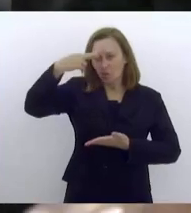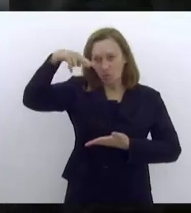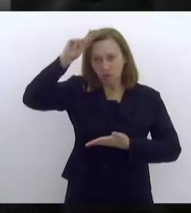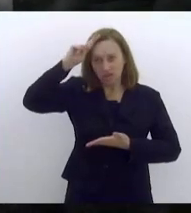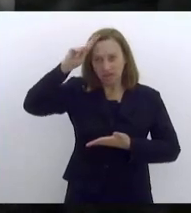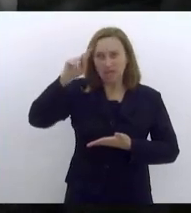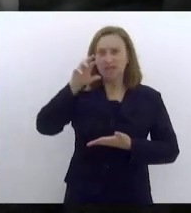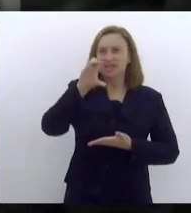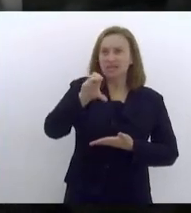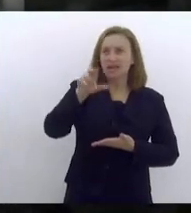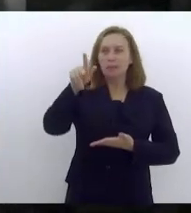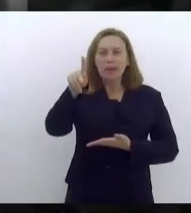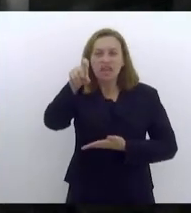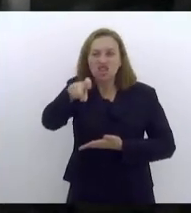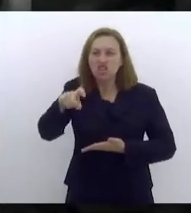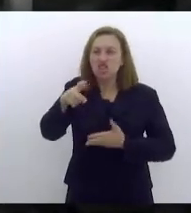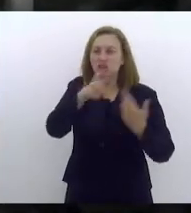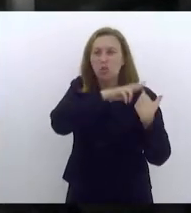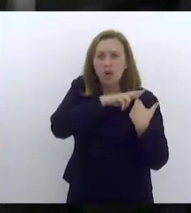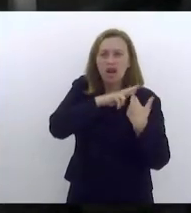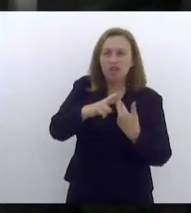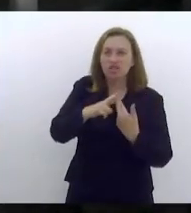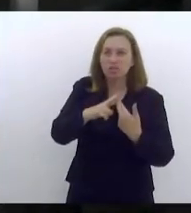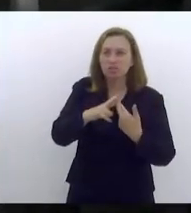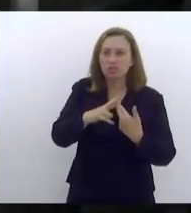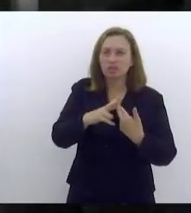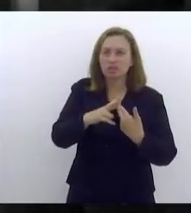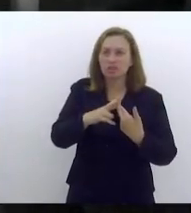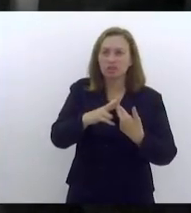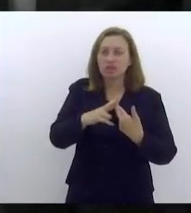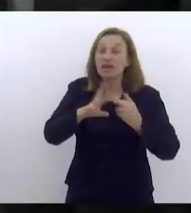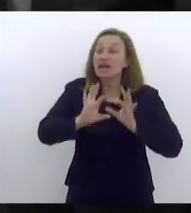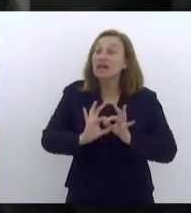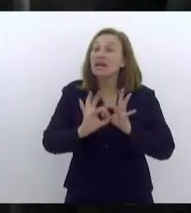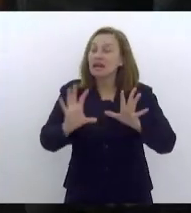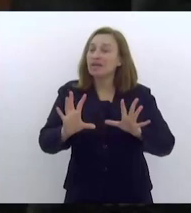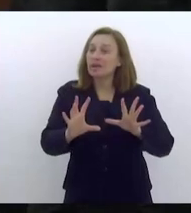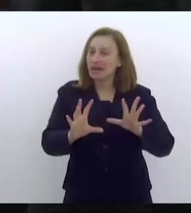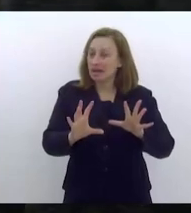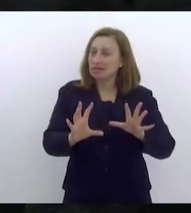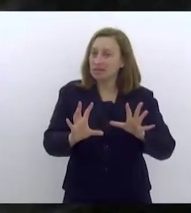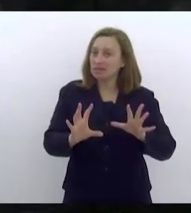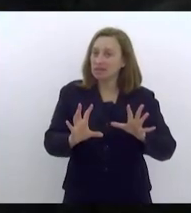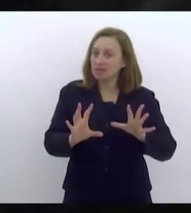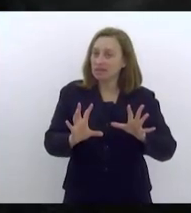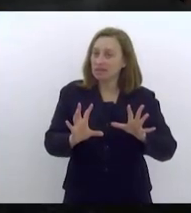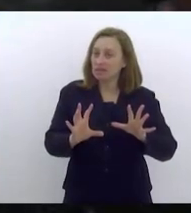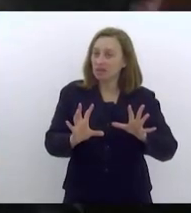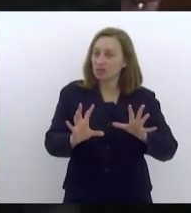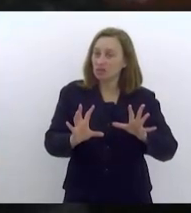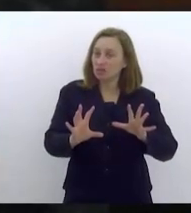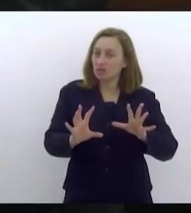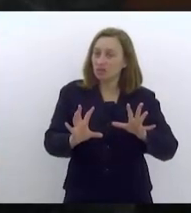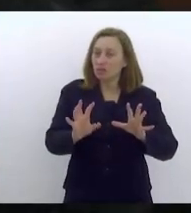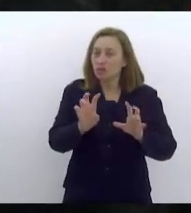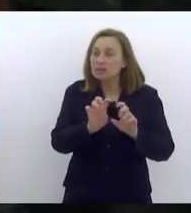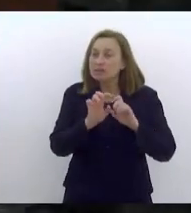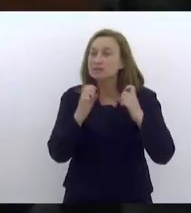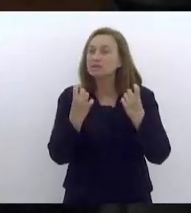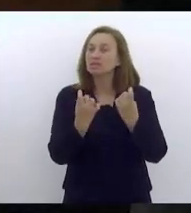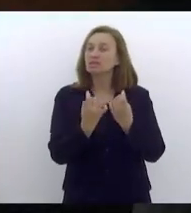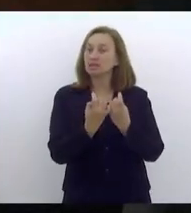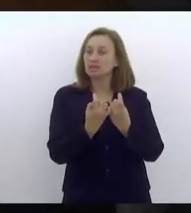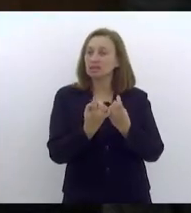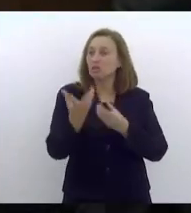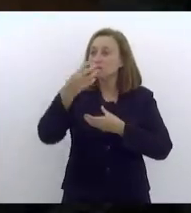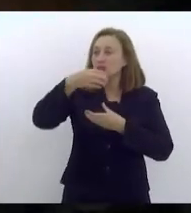CPX, que é o responsável pela erotização e sexualização precoce